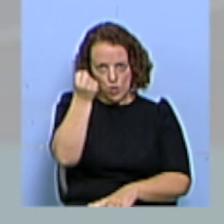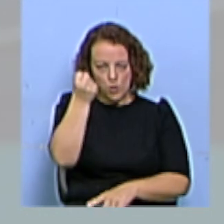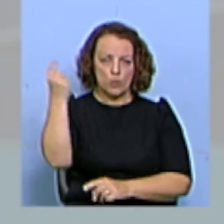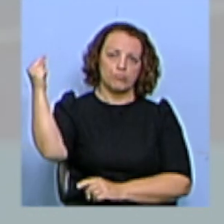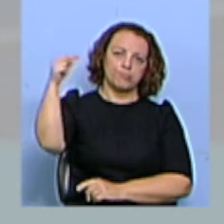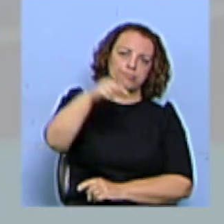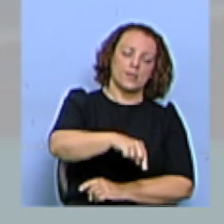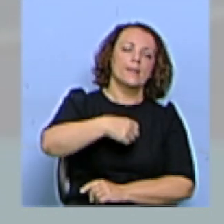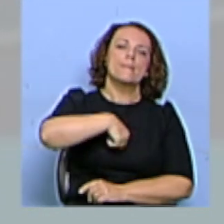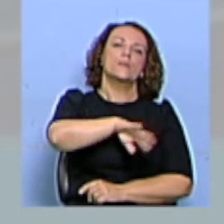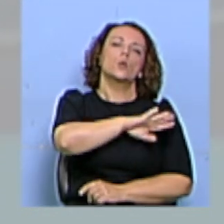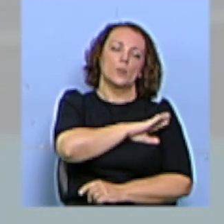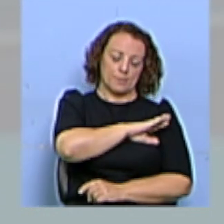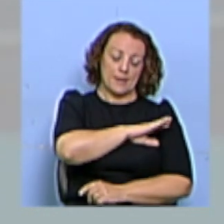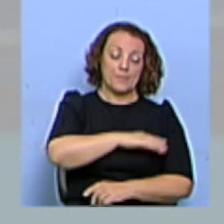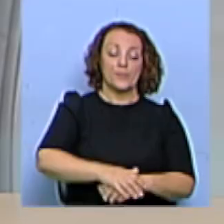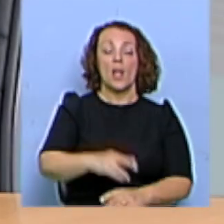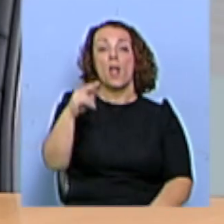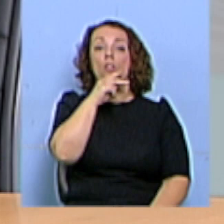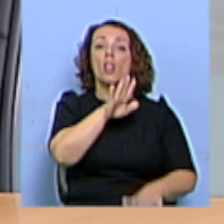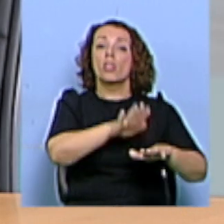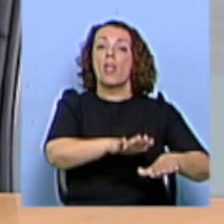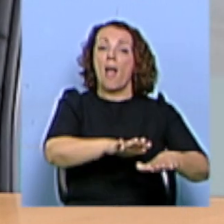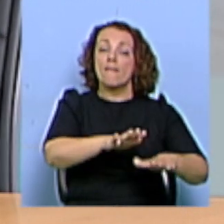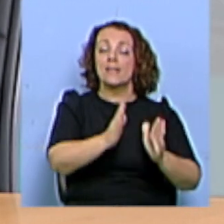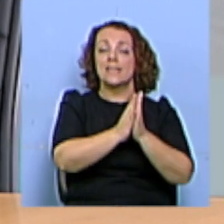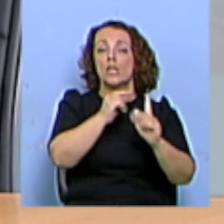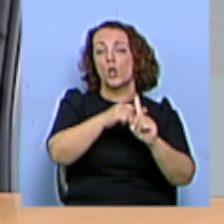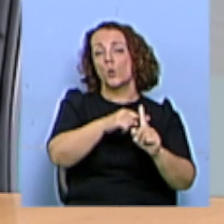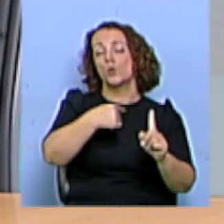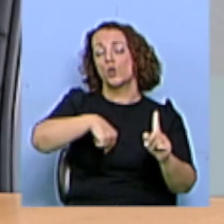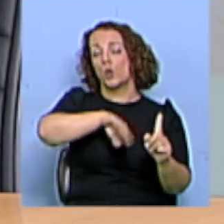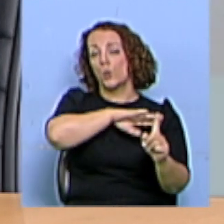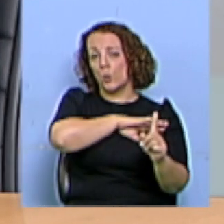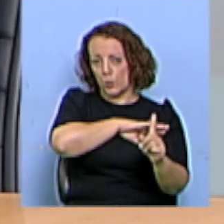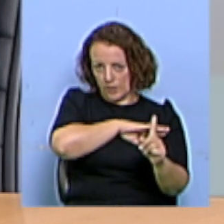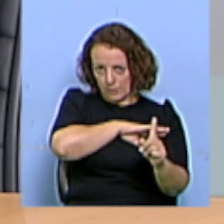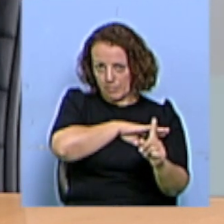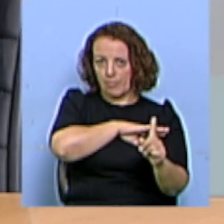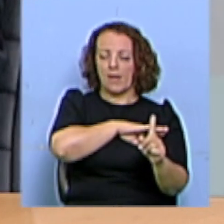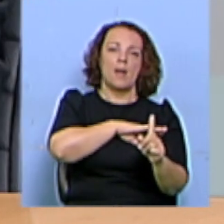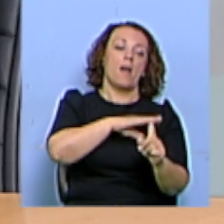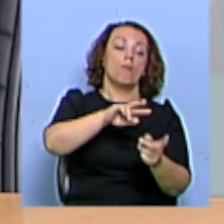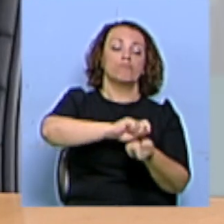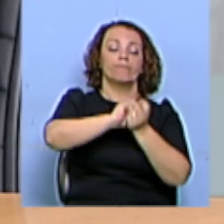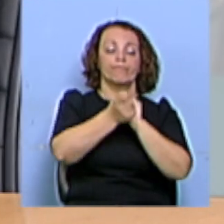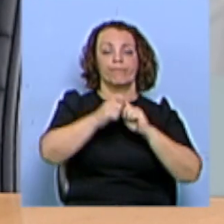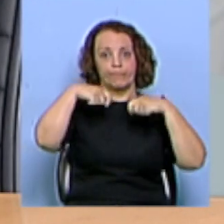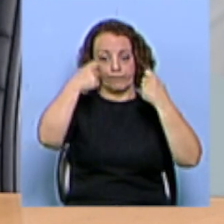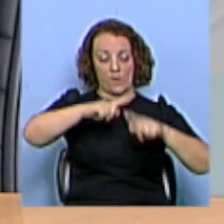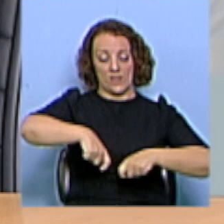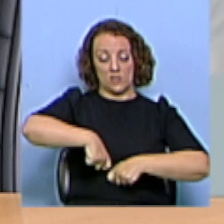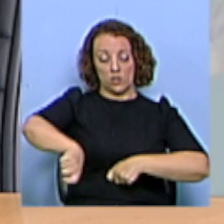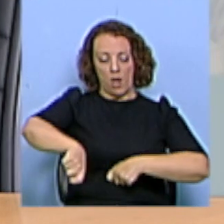para Coimbra. António, que estava em Coimbra, em Santa Cruz, nos Conos Regrantes, fez-se nessa altura franciscano e partiu ele para as